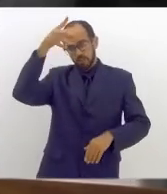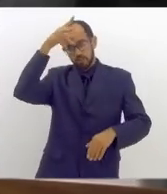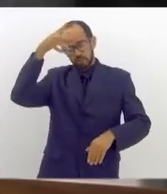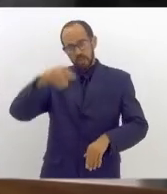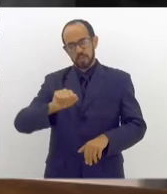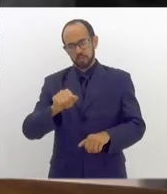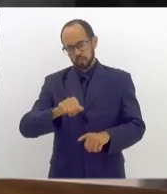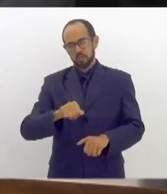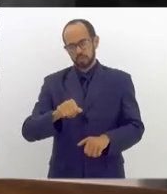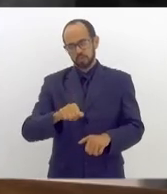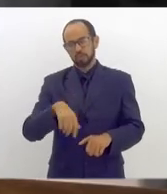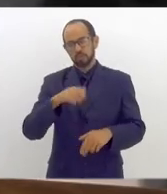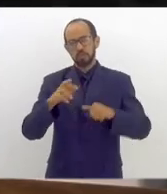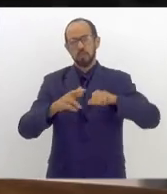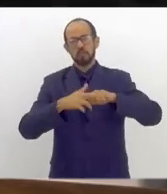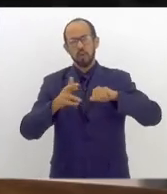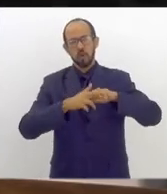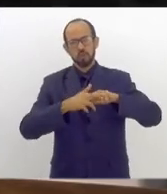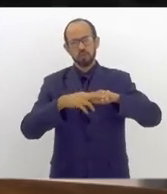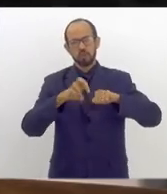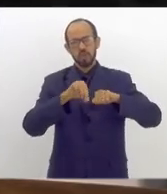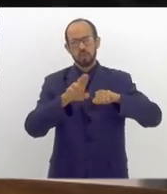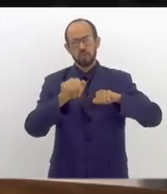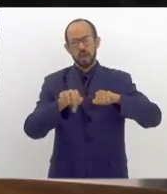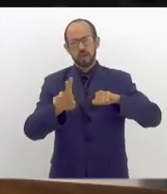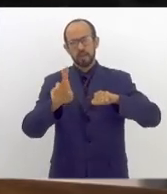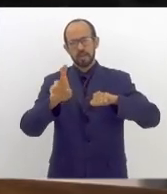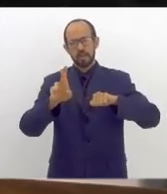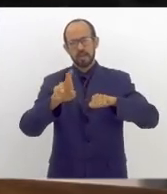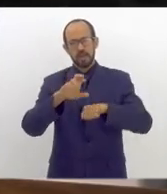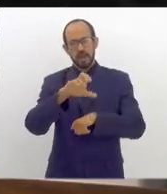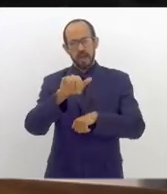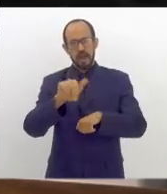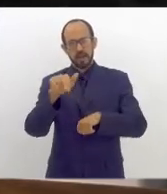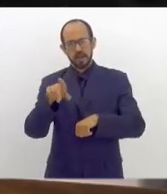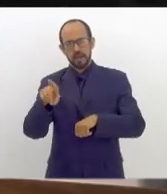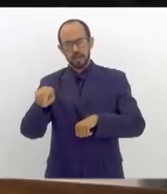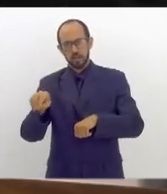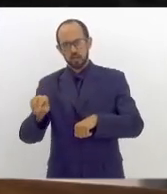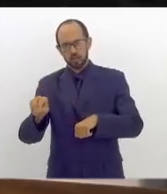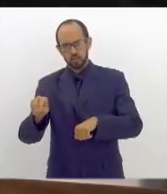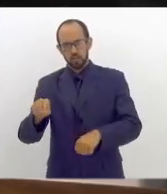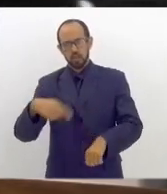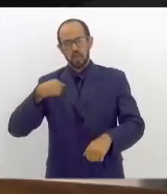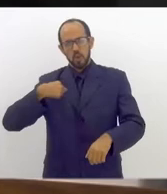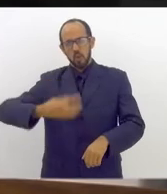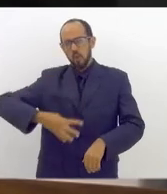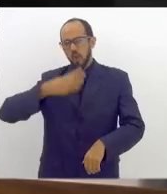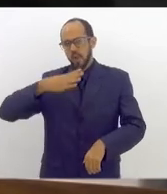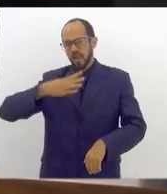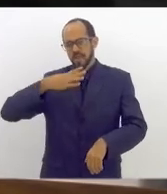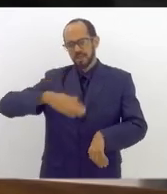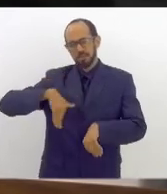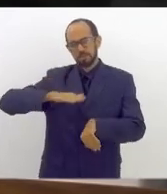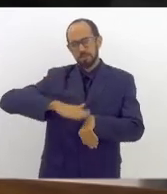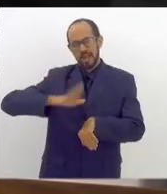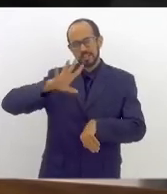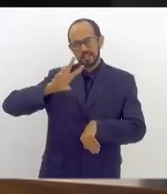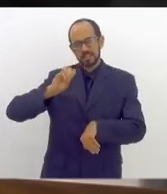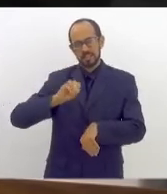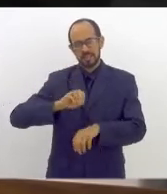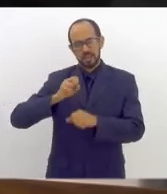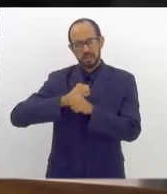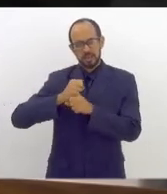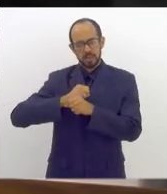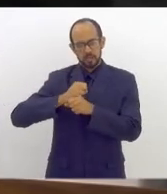Wagner Carneiro dos Santos a quem tem o prazer de conhecer há mais de 30 anos e tem acompanhado o seu